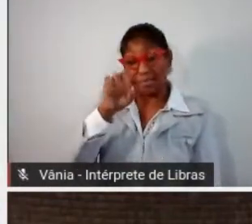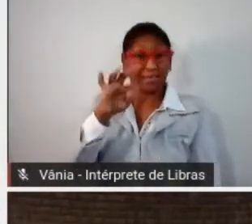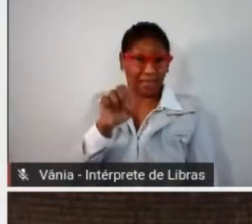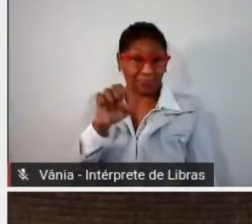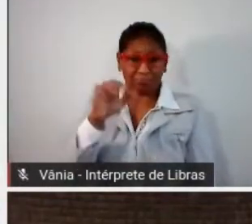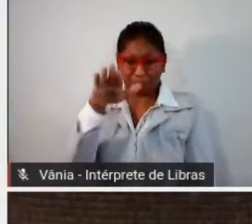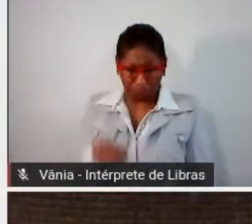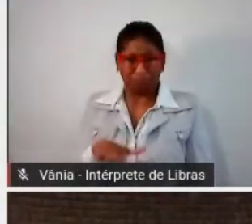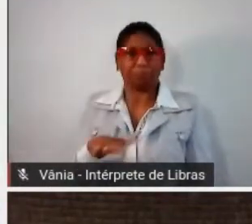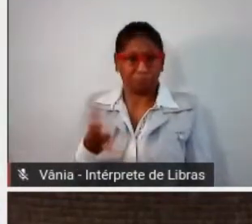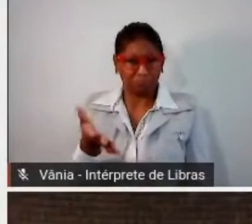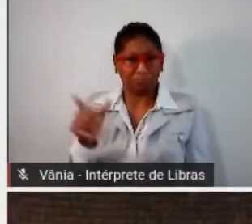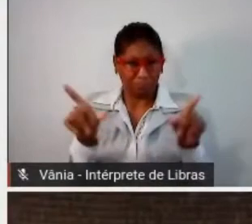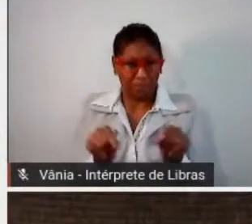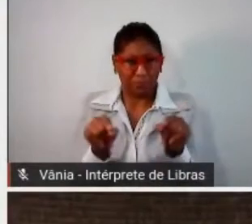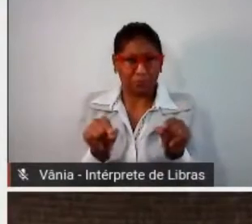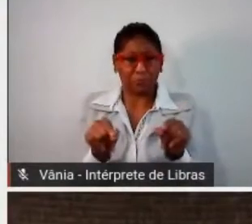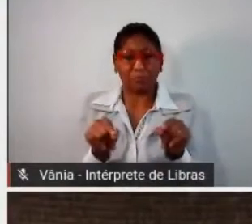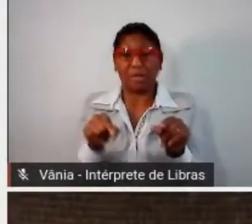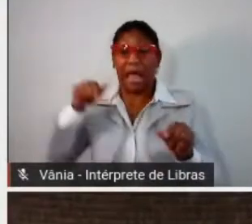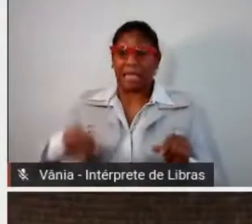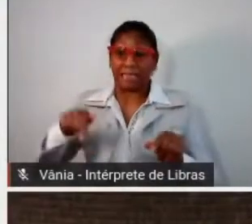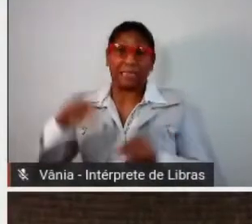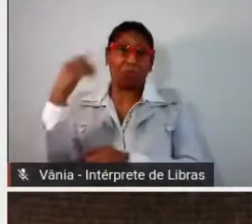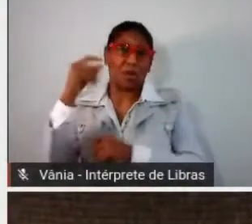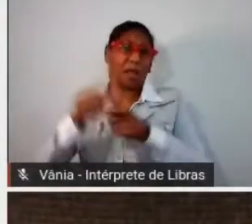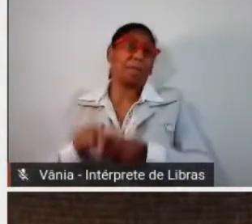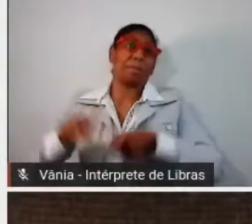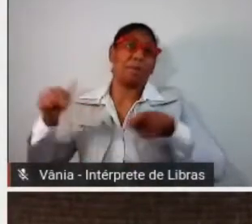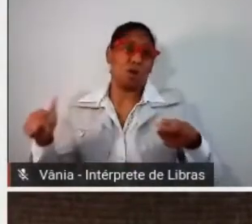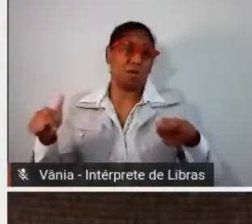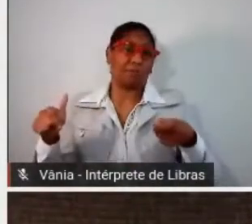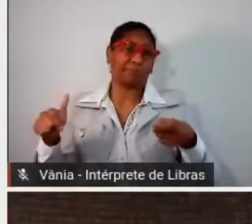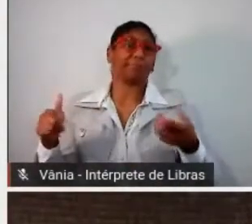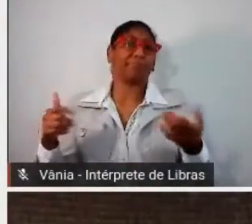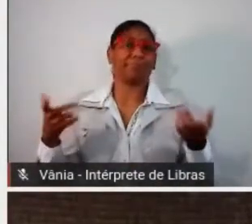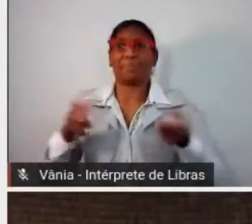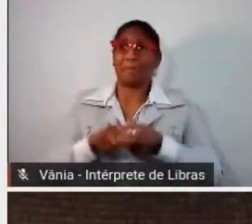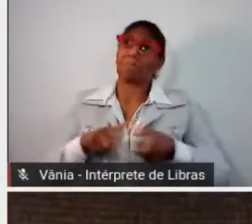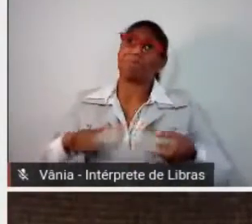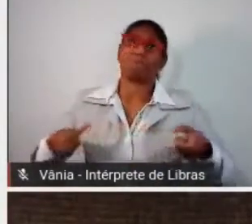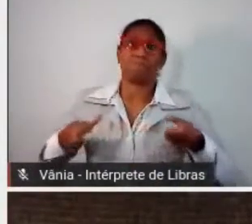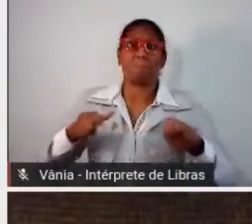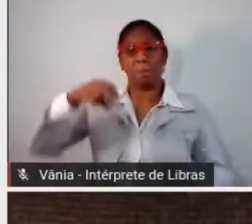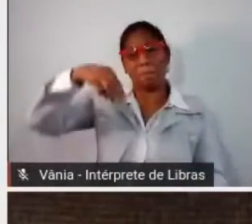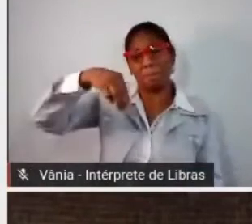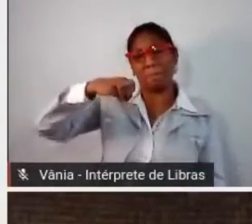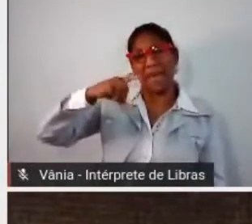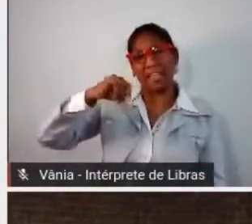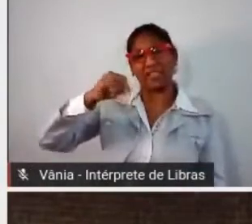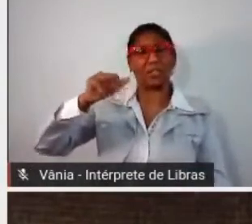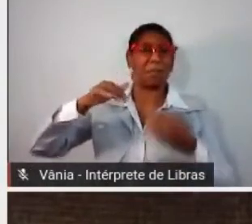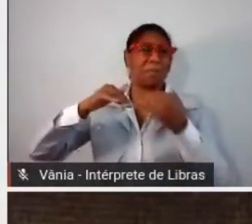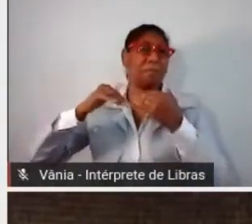óbitos da região metropolitana, né? Então, que é acima da média do estado, vamos dizer. E